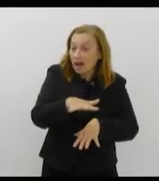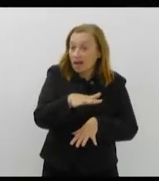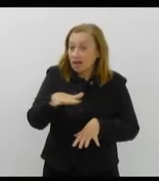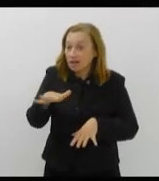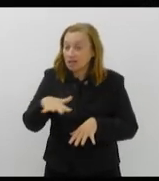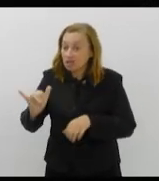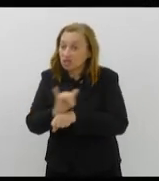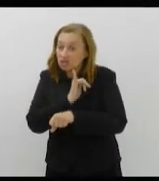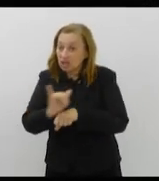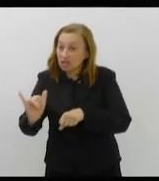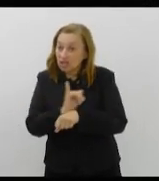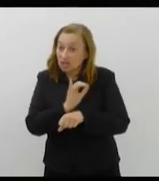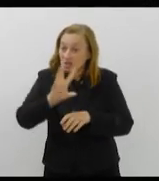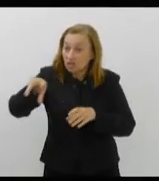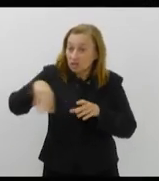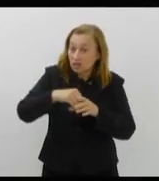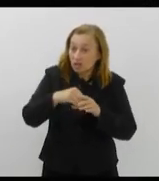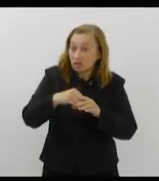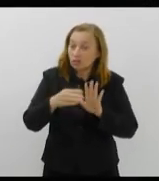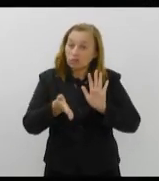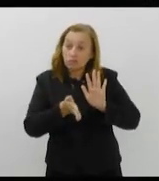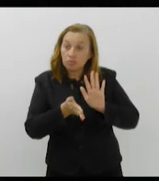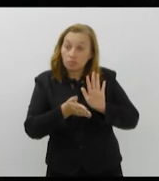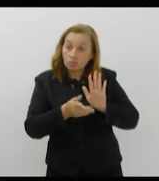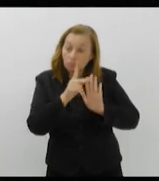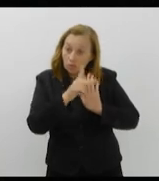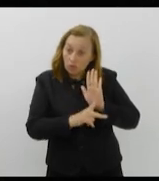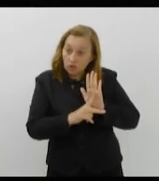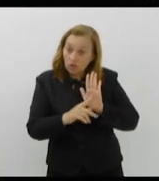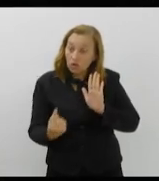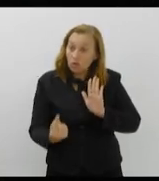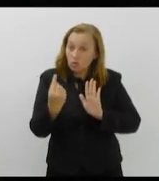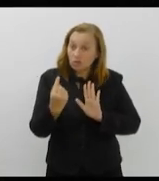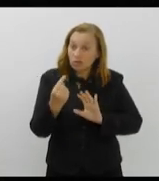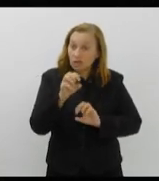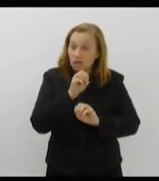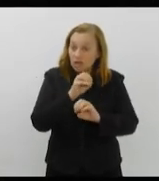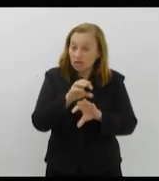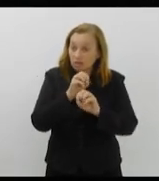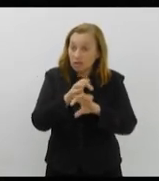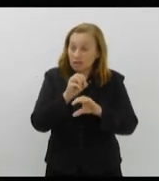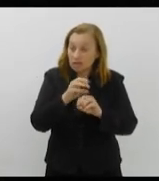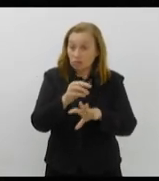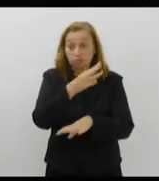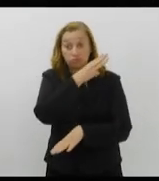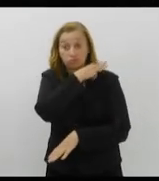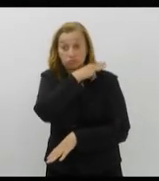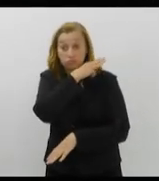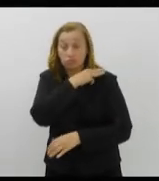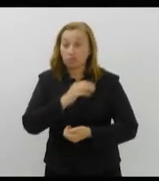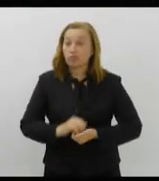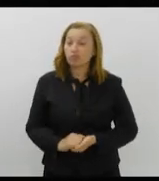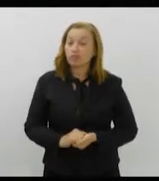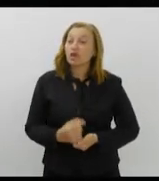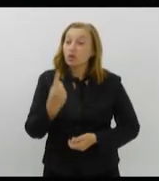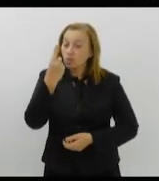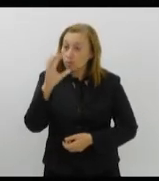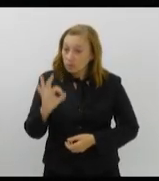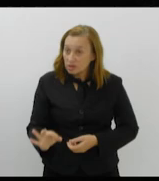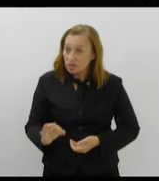citadas no projeto sendo uma delas Educação de nível médio e que deste